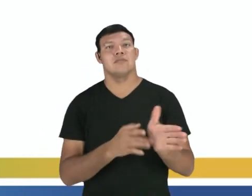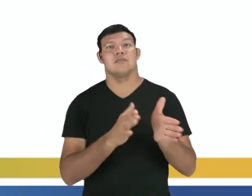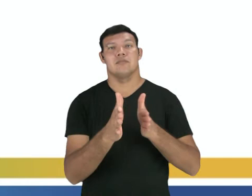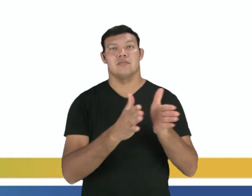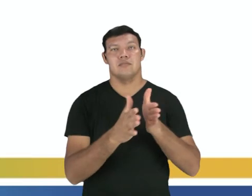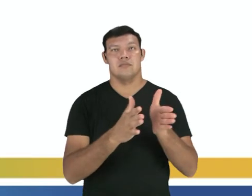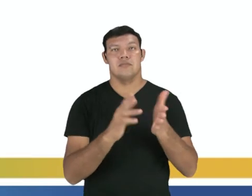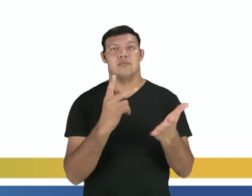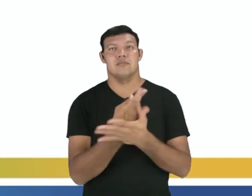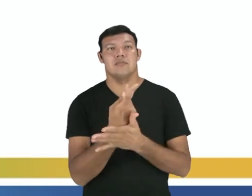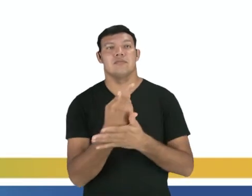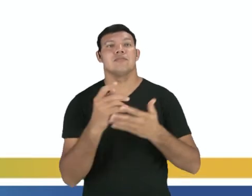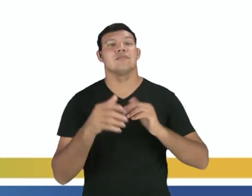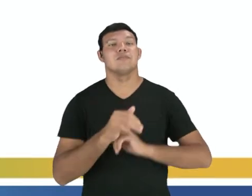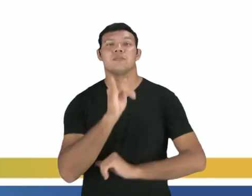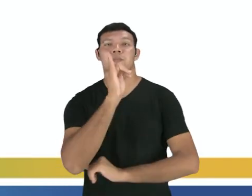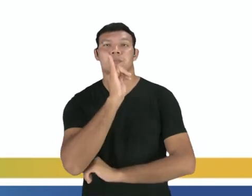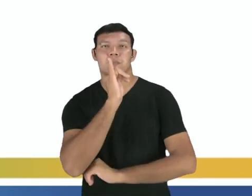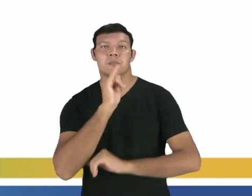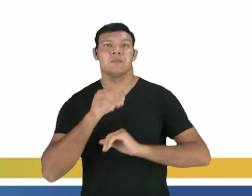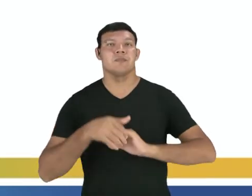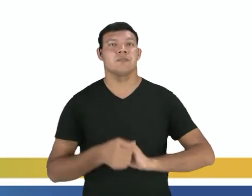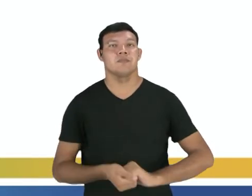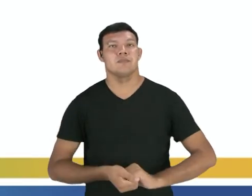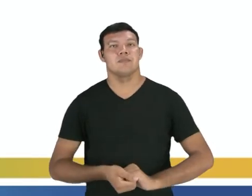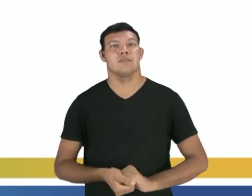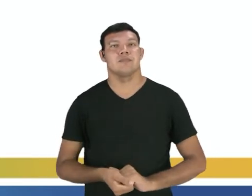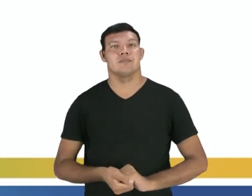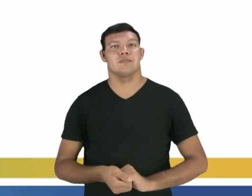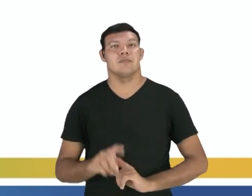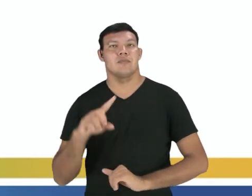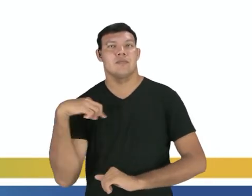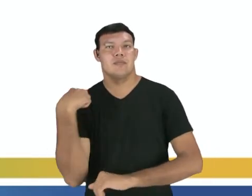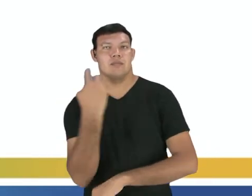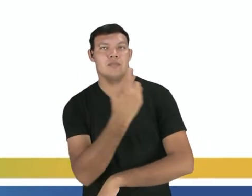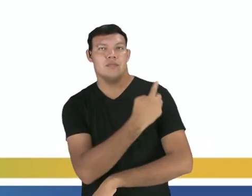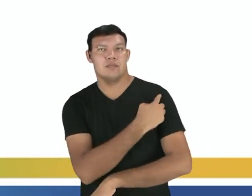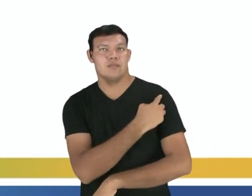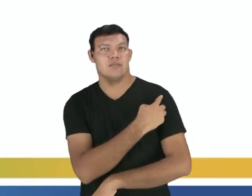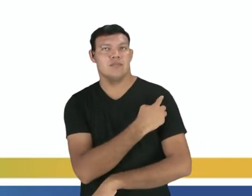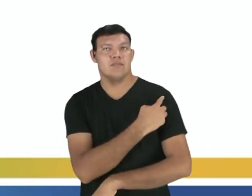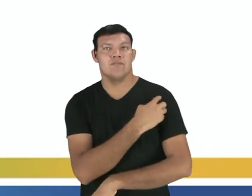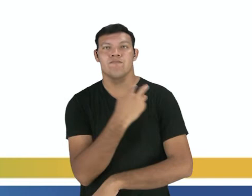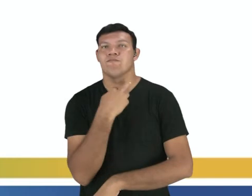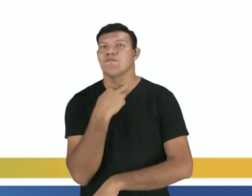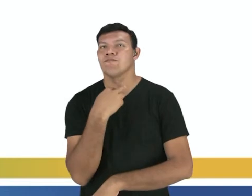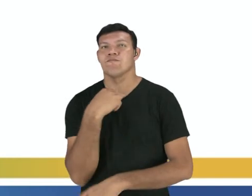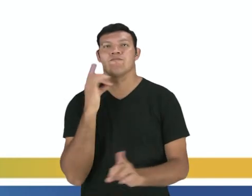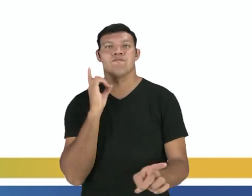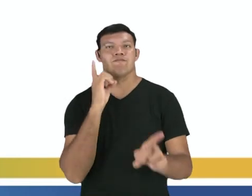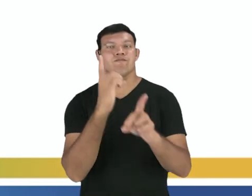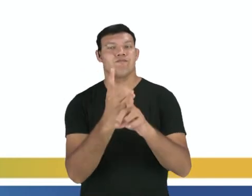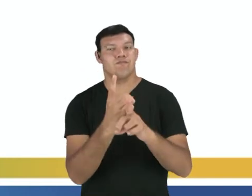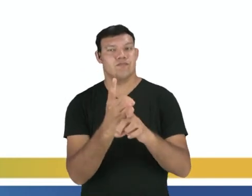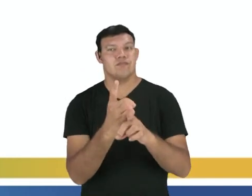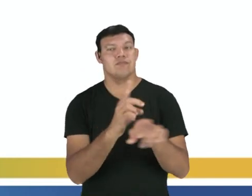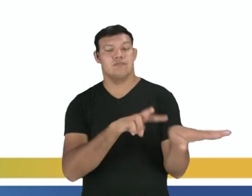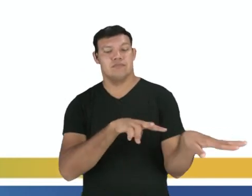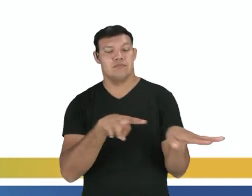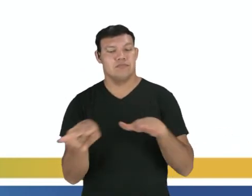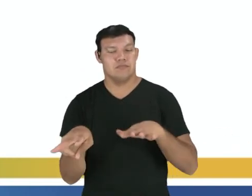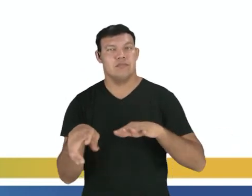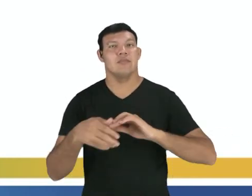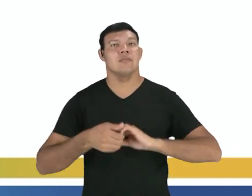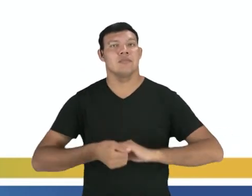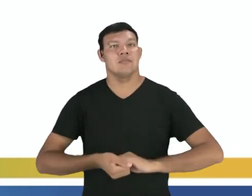de tempo o evento por exemplo e 500 ml de Hubble e nós não podemos nos encontrar durante a